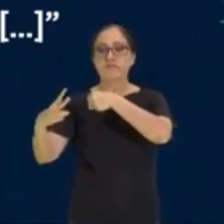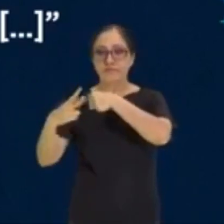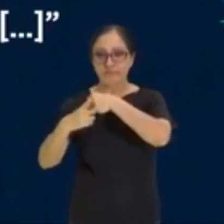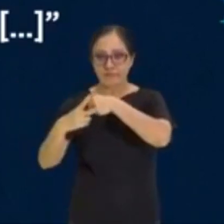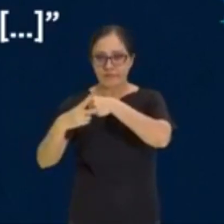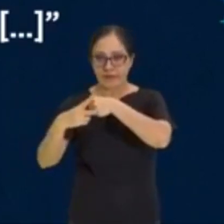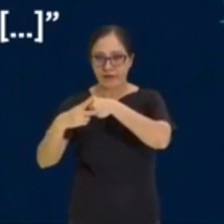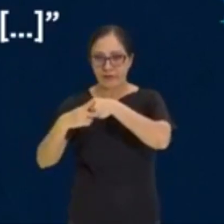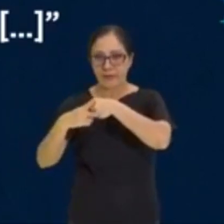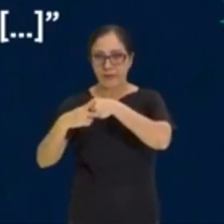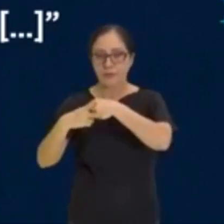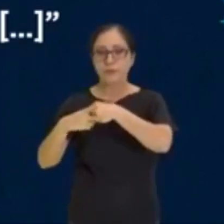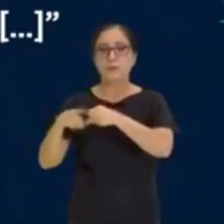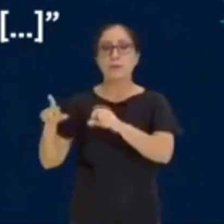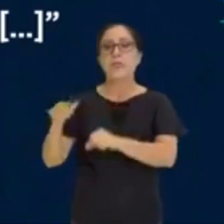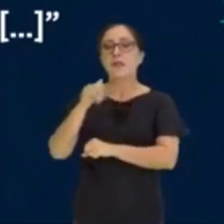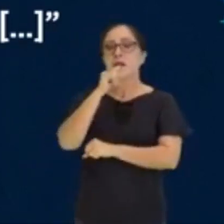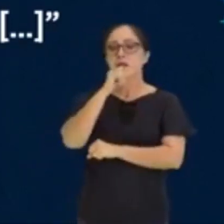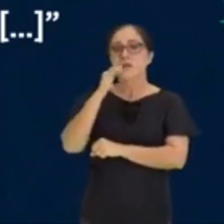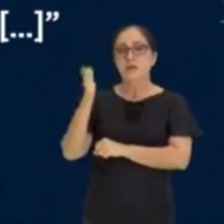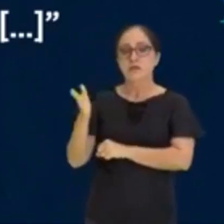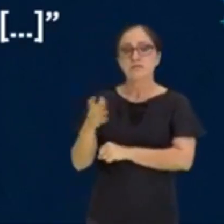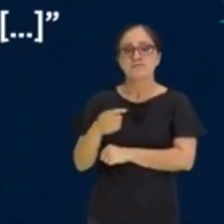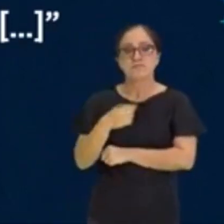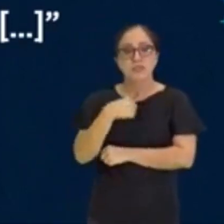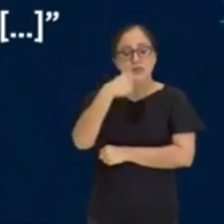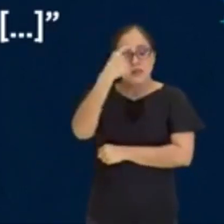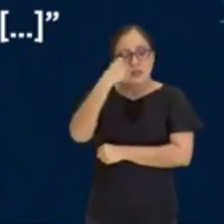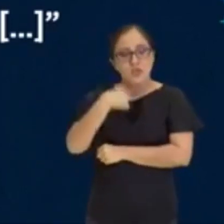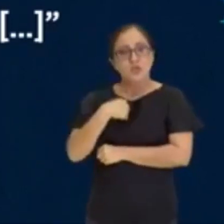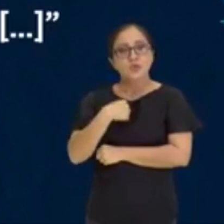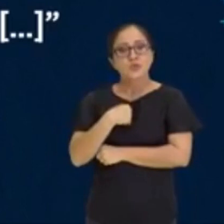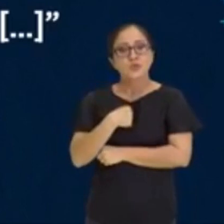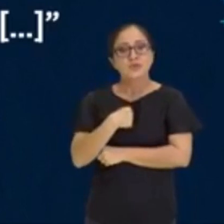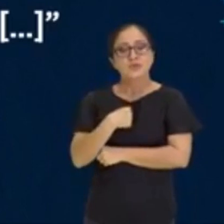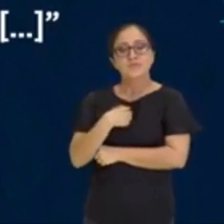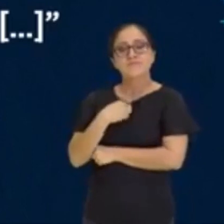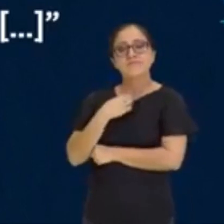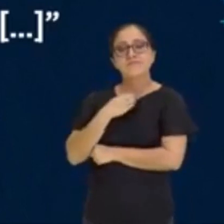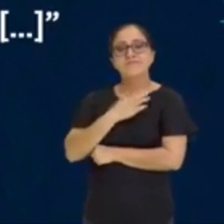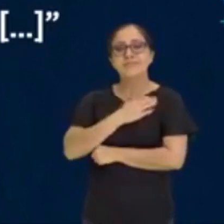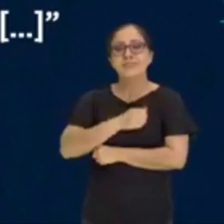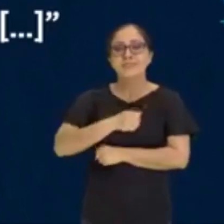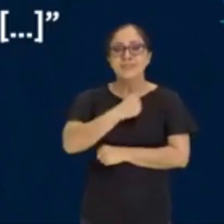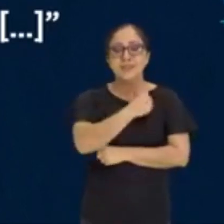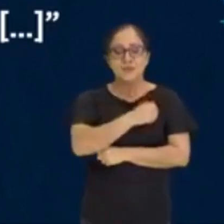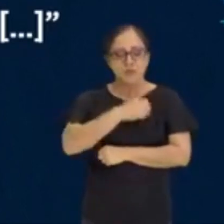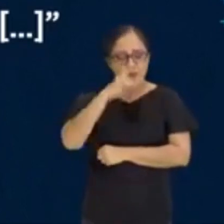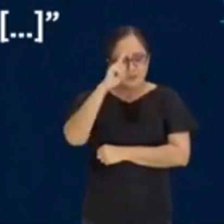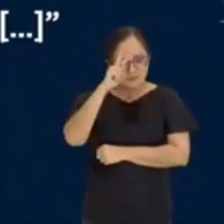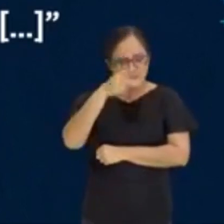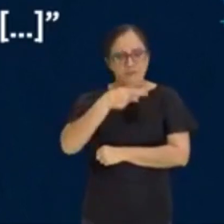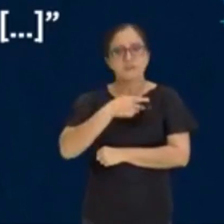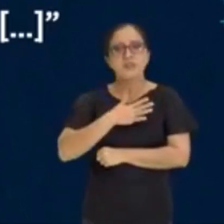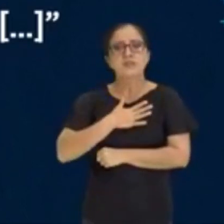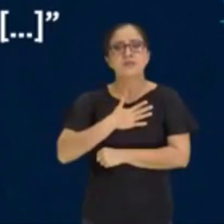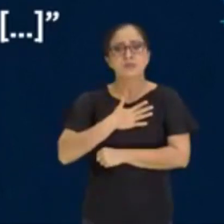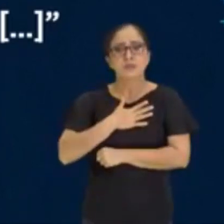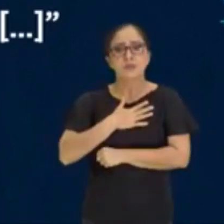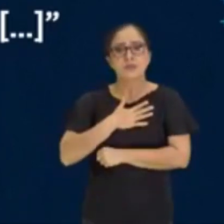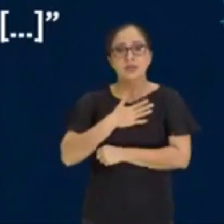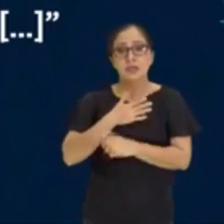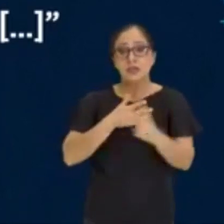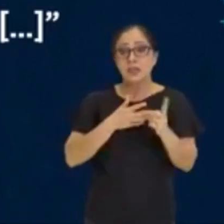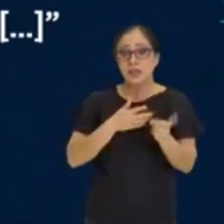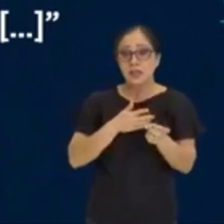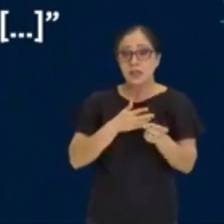ter verbo. Olha o exemplo. Estou com saudade de mim. Esse primeiro período apresenta apenas um